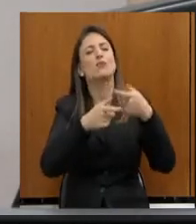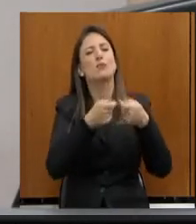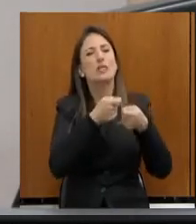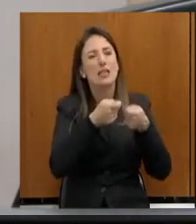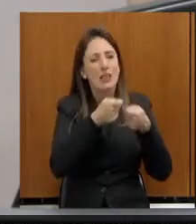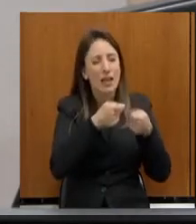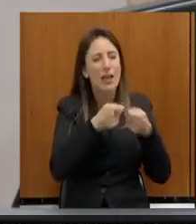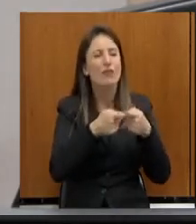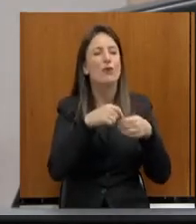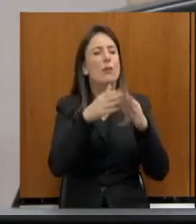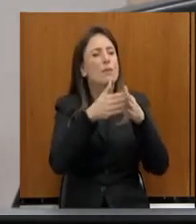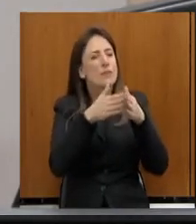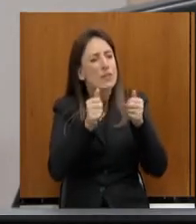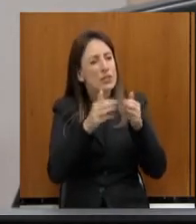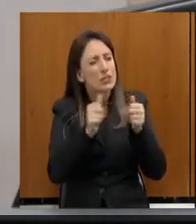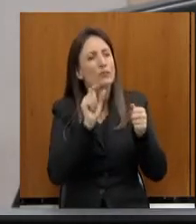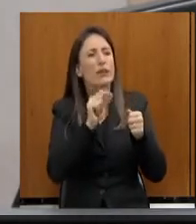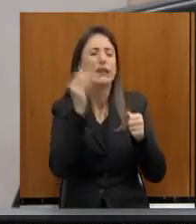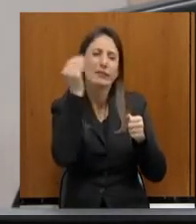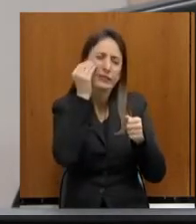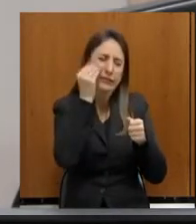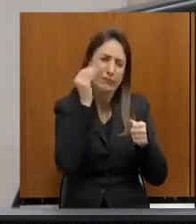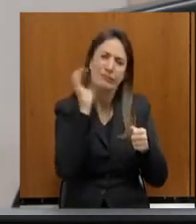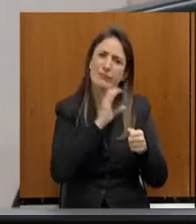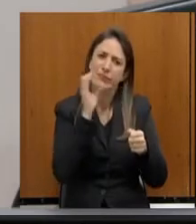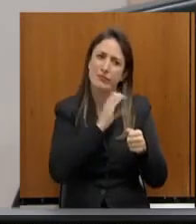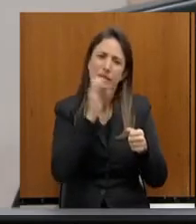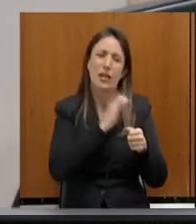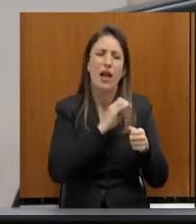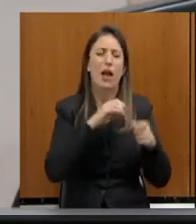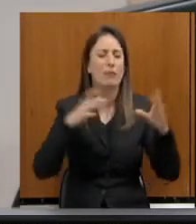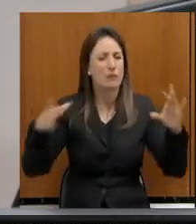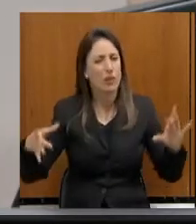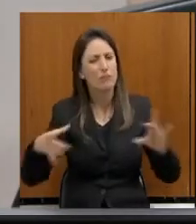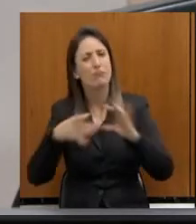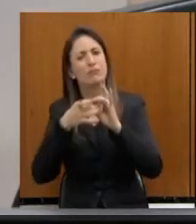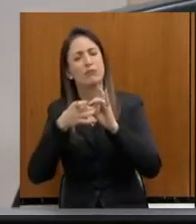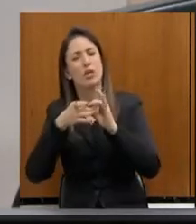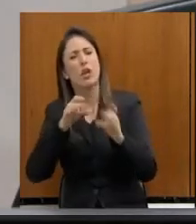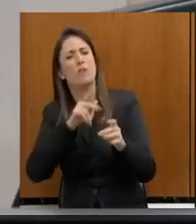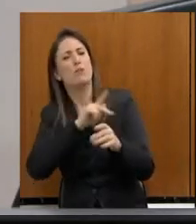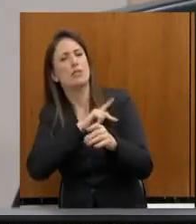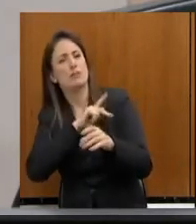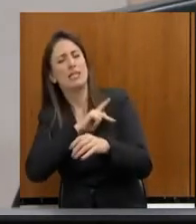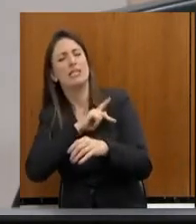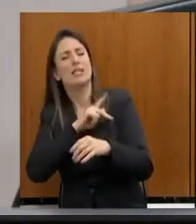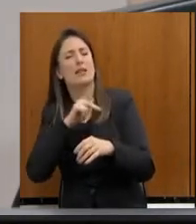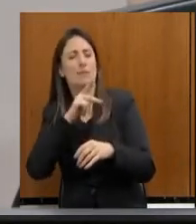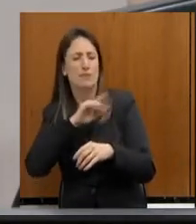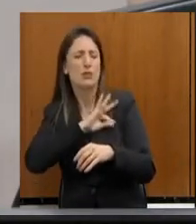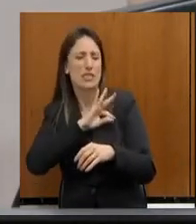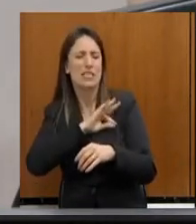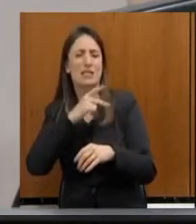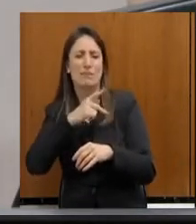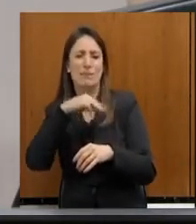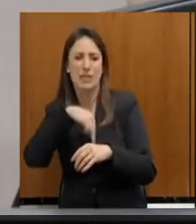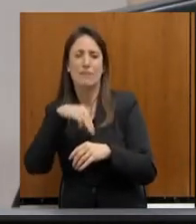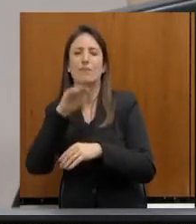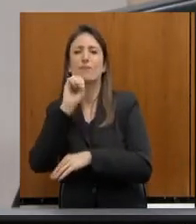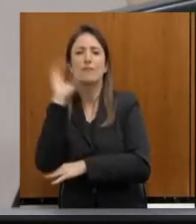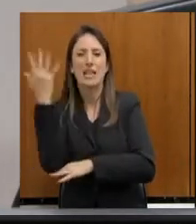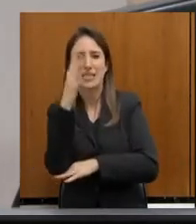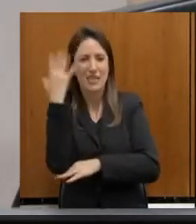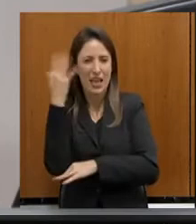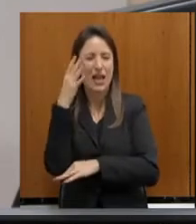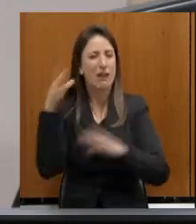providências para que acelera o processo de celebração de convênio com a polícia militar ambiental com a polícia militar com vista assegurar